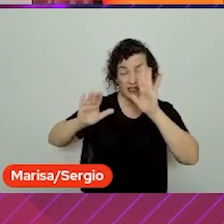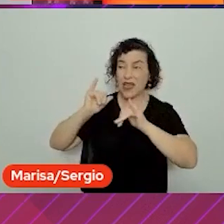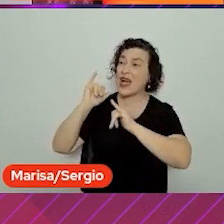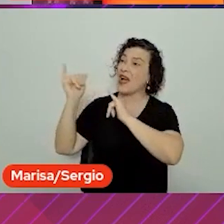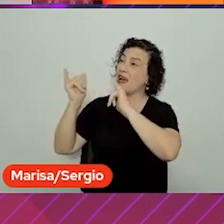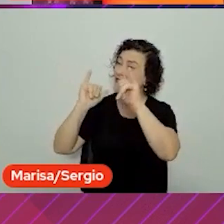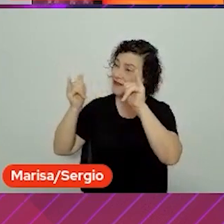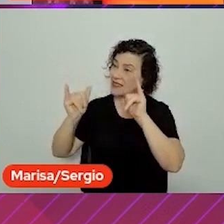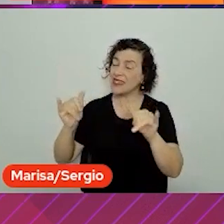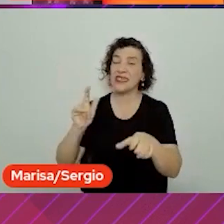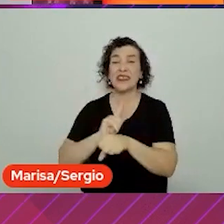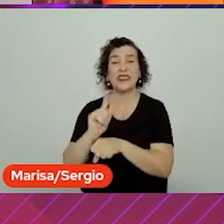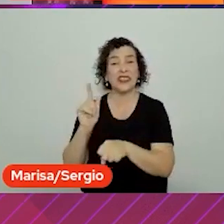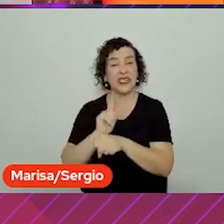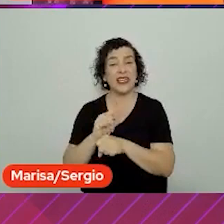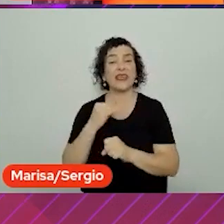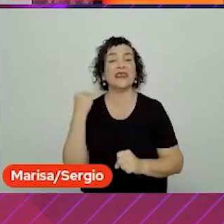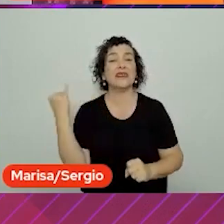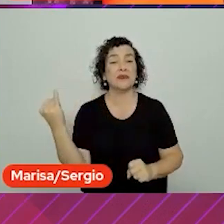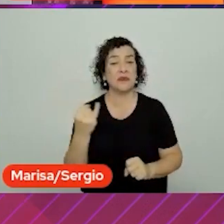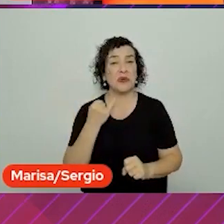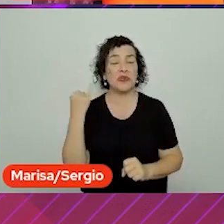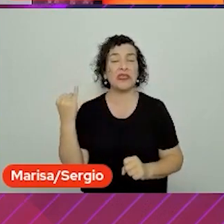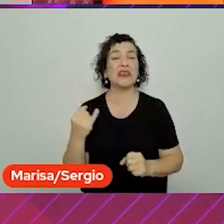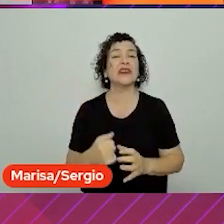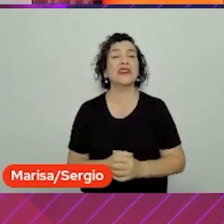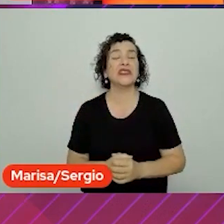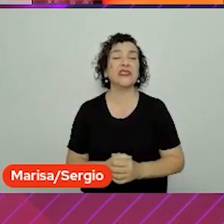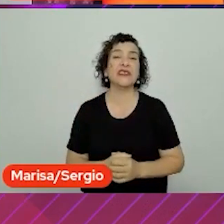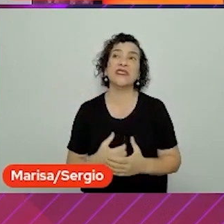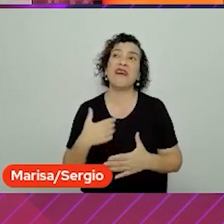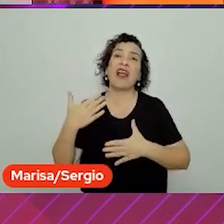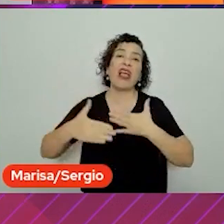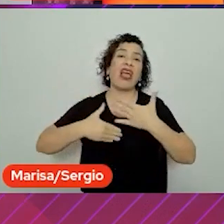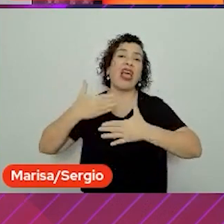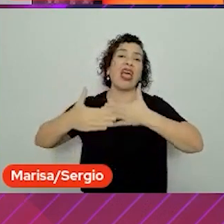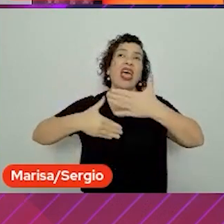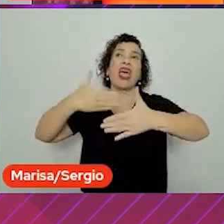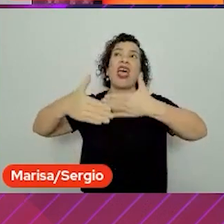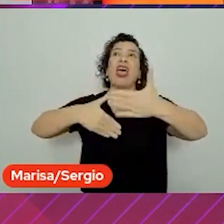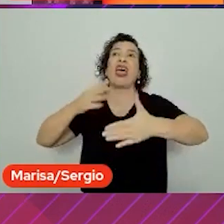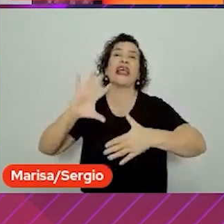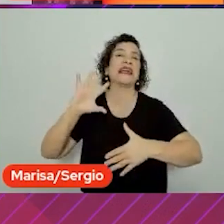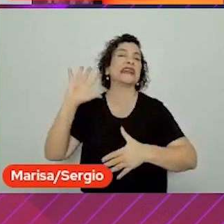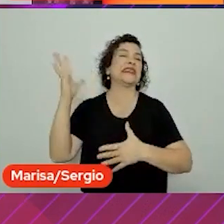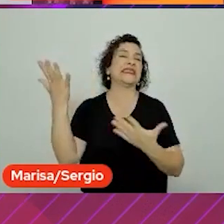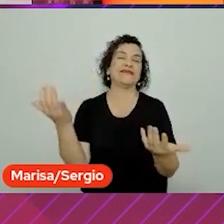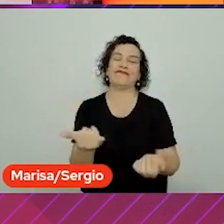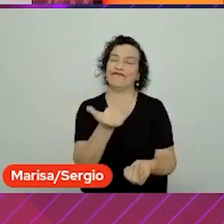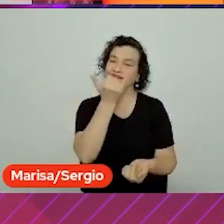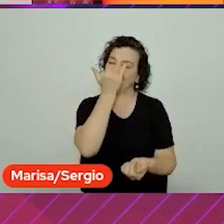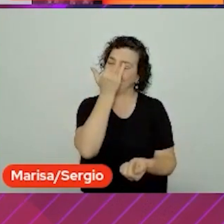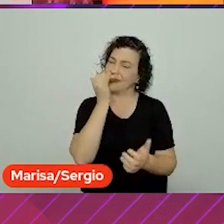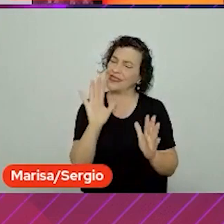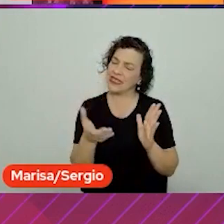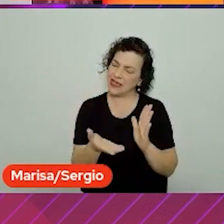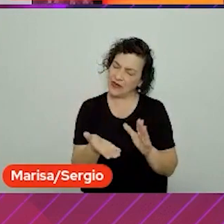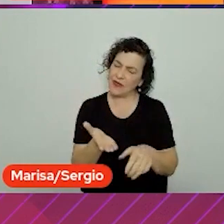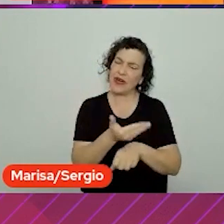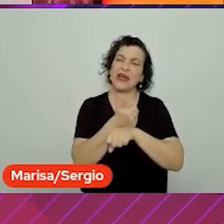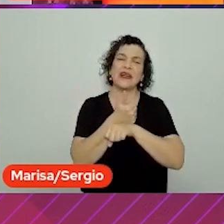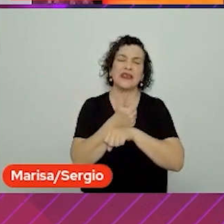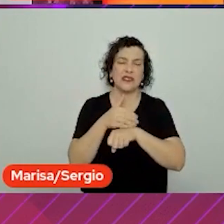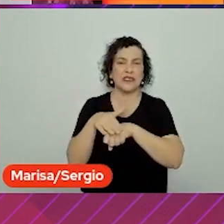GPM, né? Não deixa chegar no momento que pode ser tarde demais. O agilista, enfim, todas